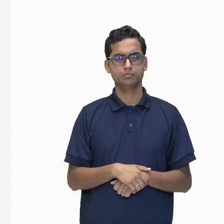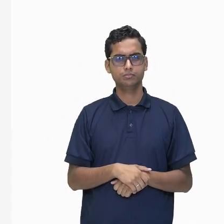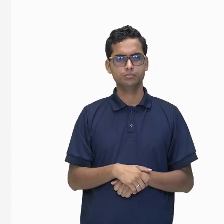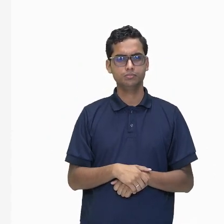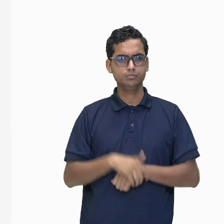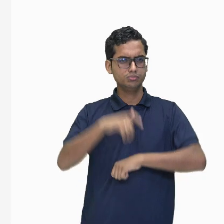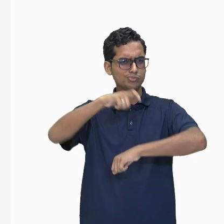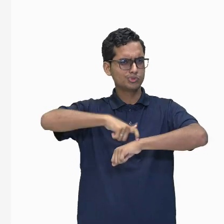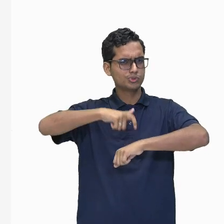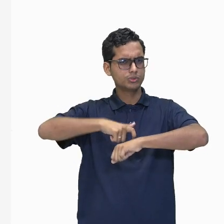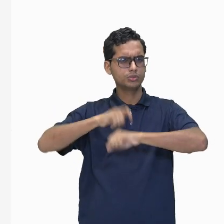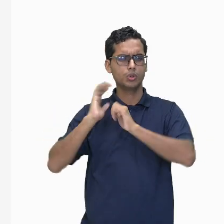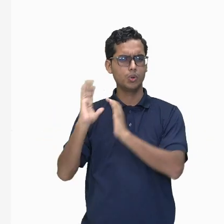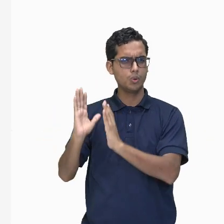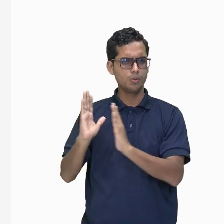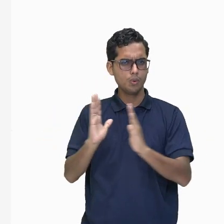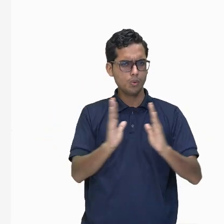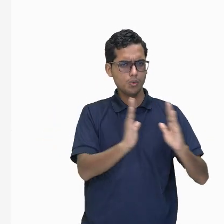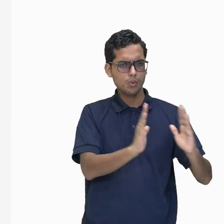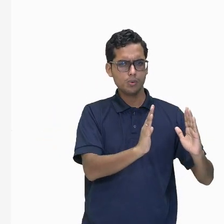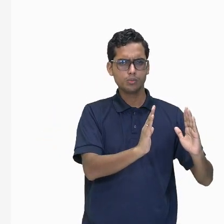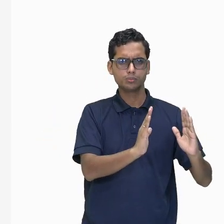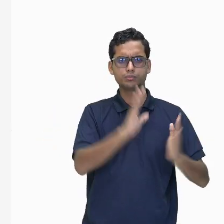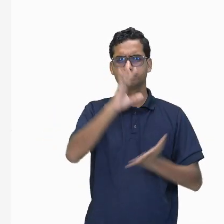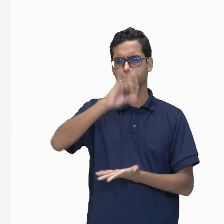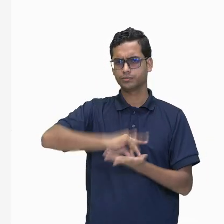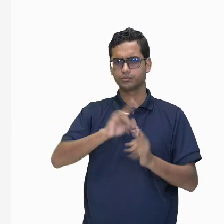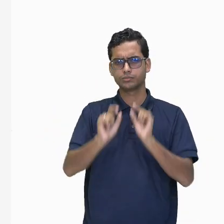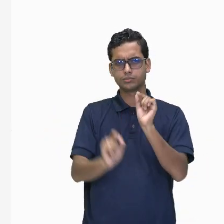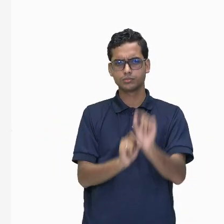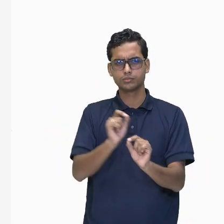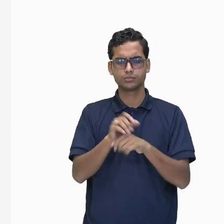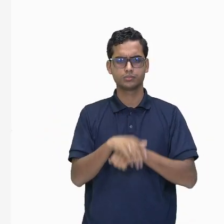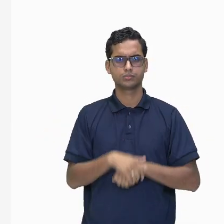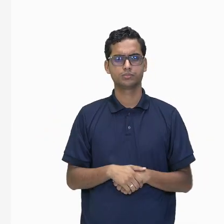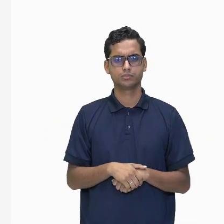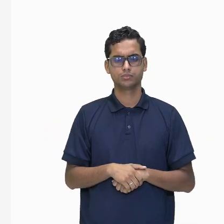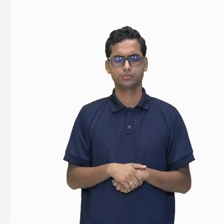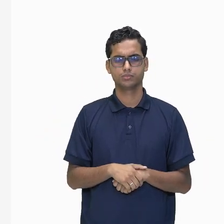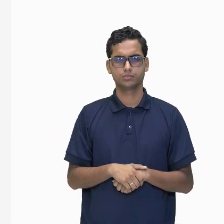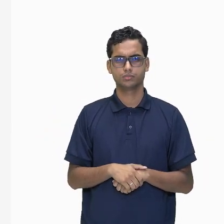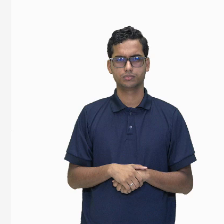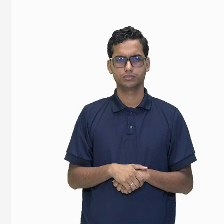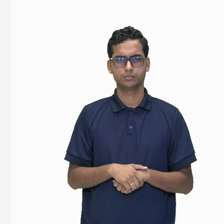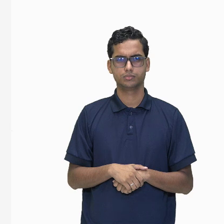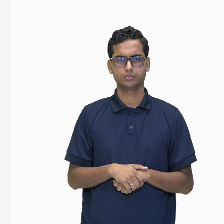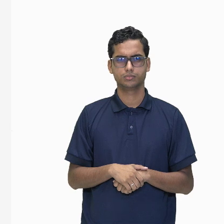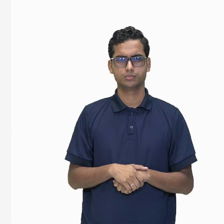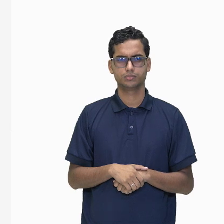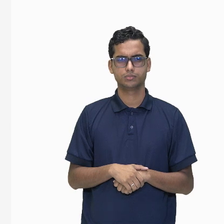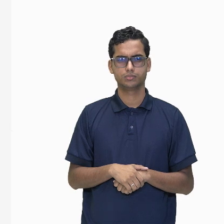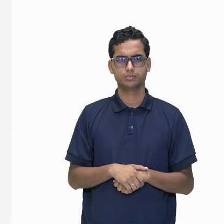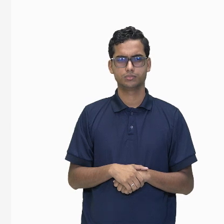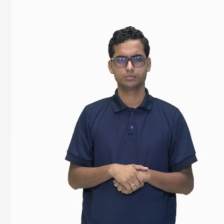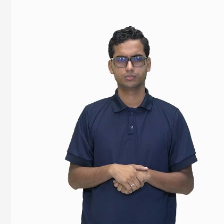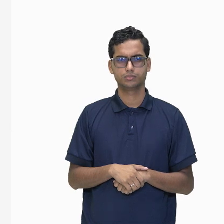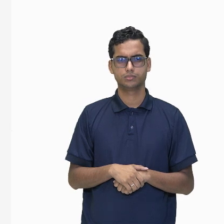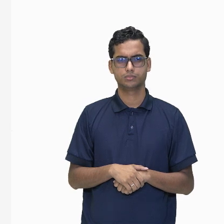tempo cronológico. Então, o tempo cronológico é aquele que podemos medir